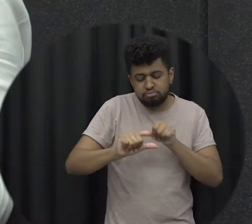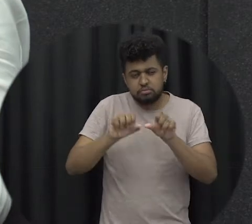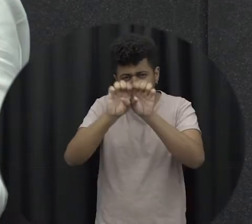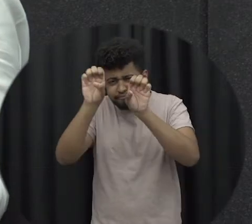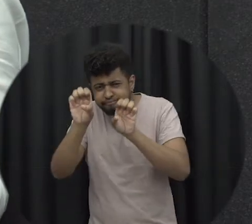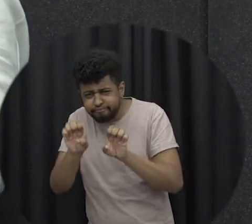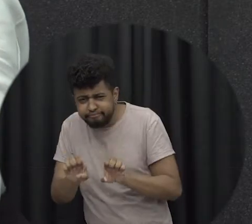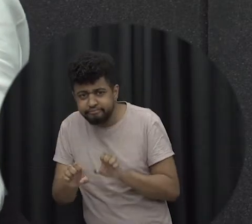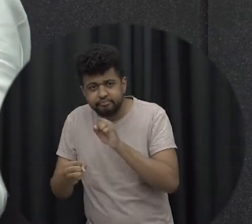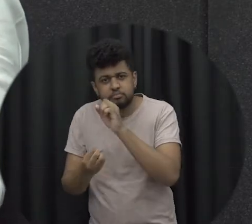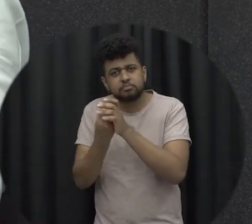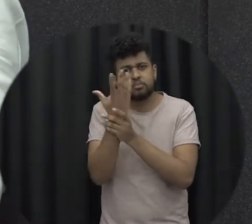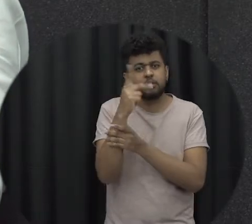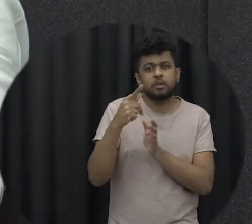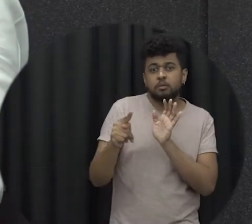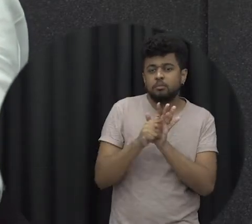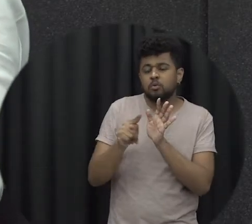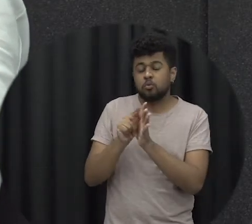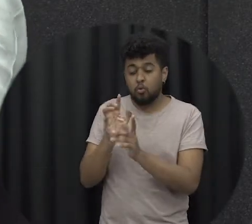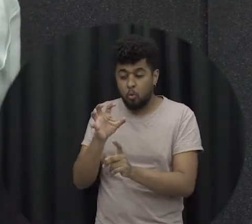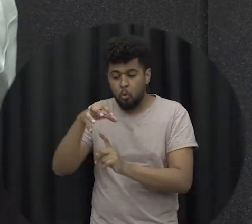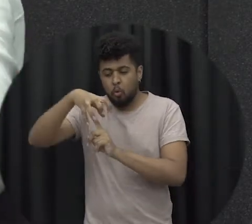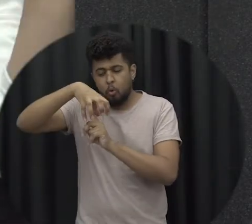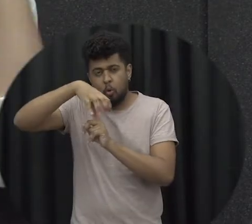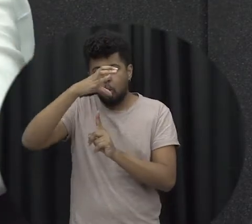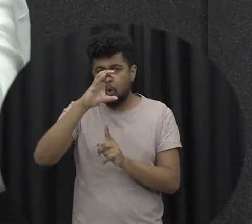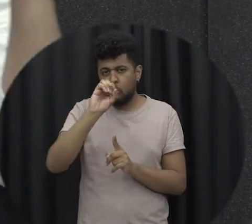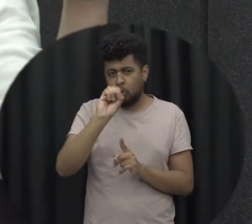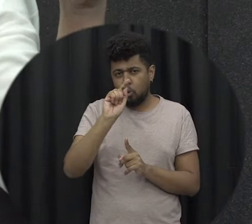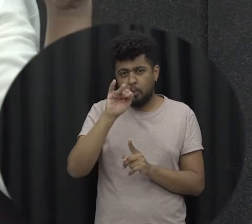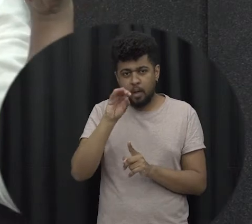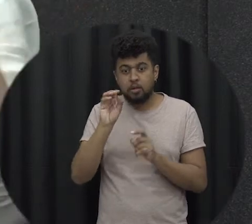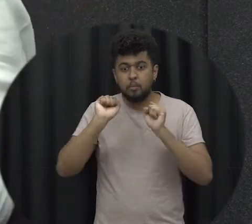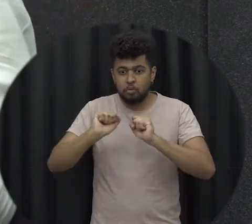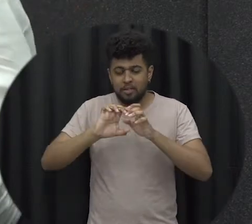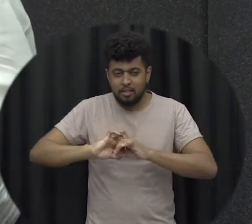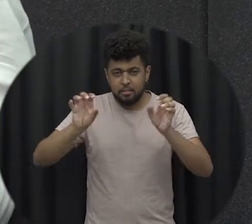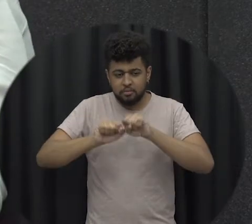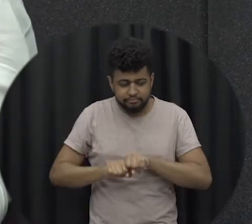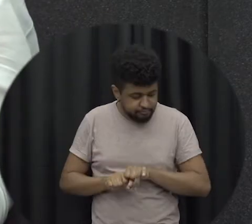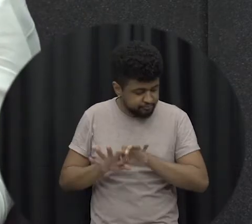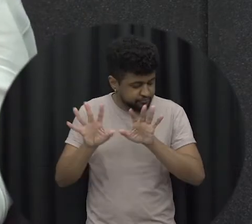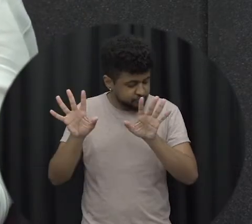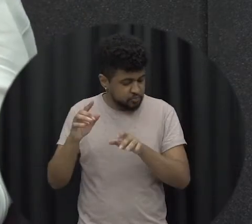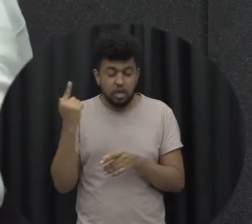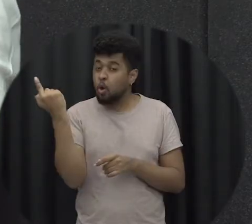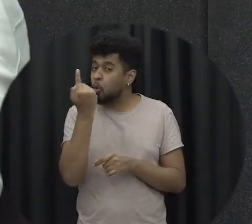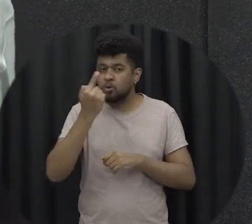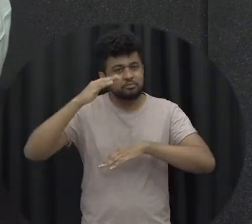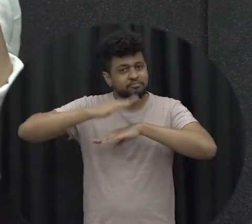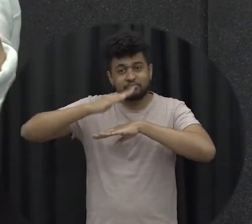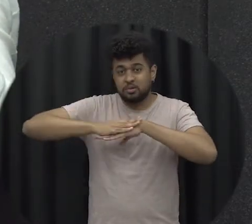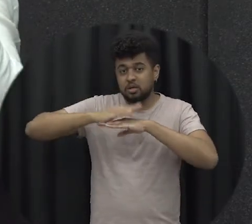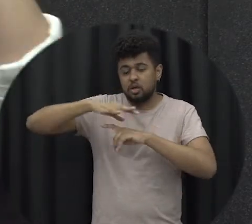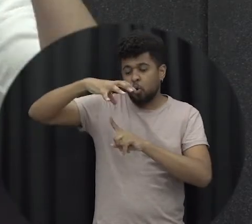é o basidiomyceto, que é aquele cogumelo, para poder liberar os esporos. Então, a única função do cogumelo, assim,